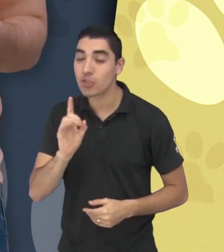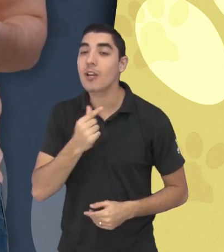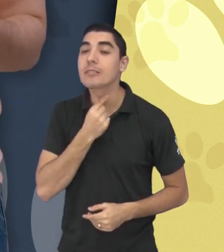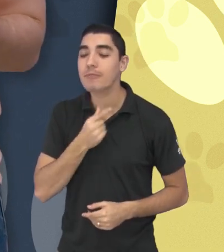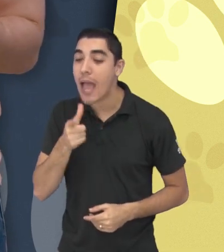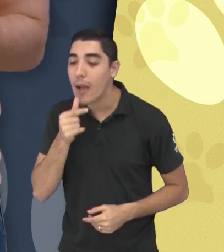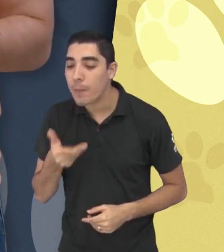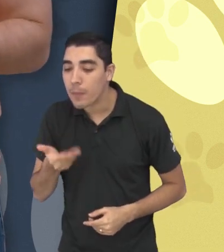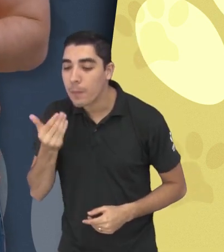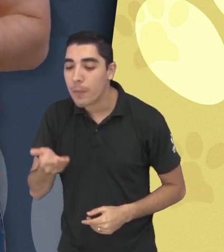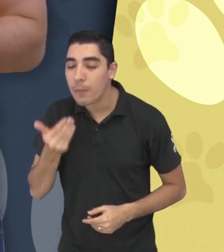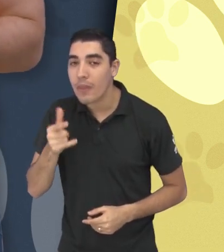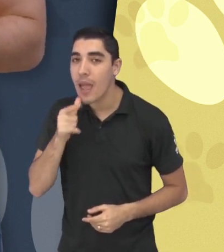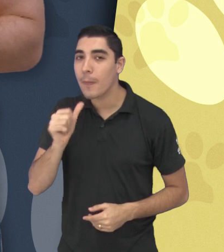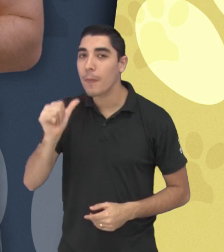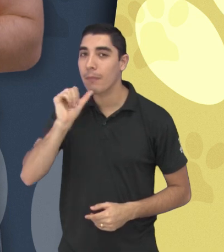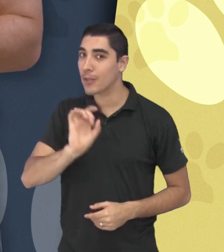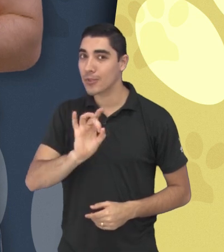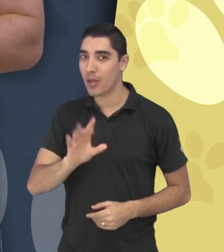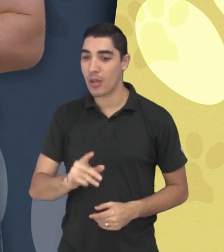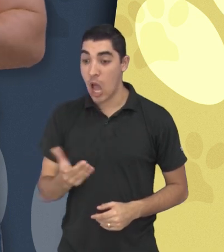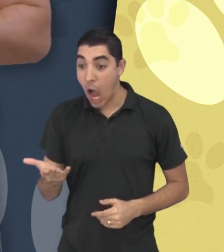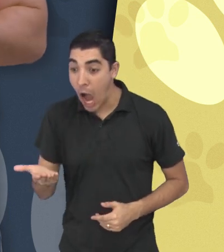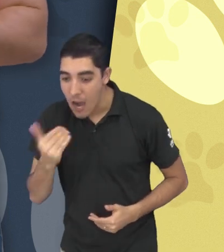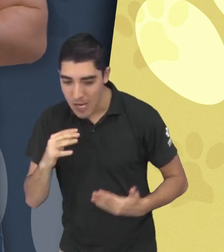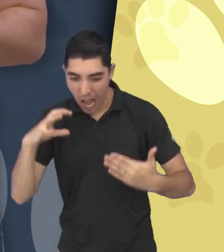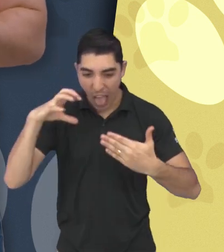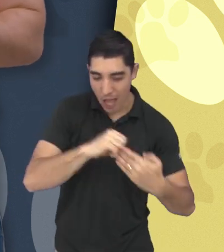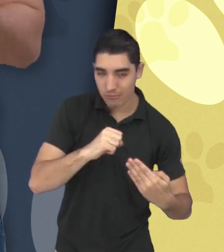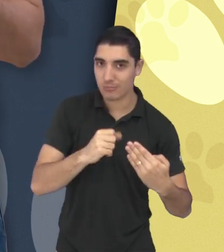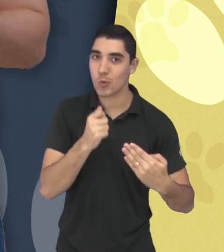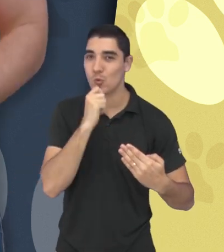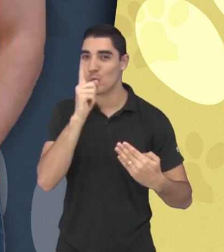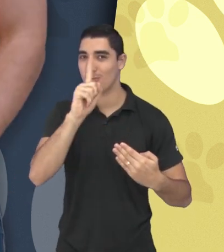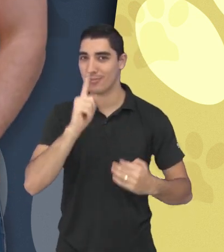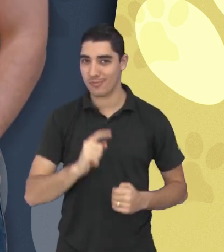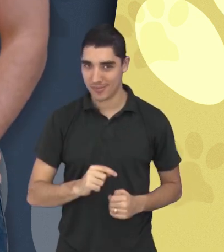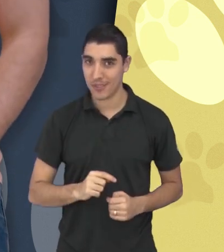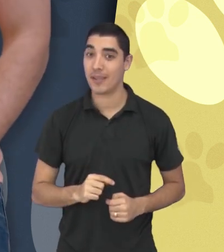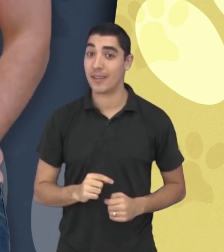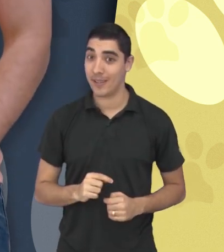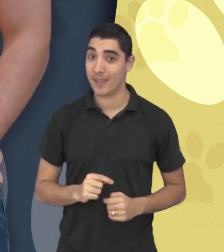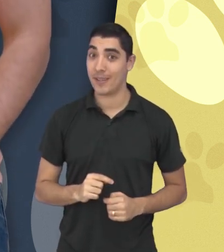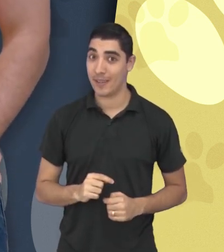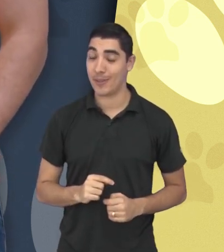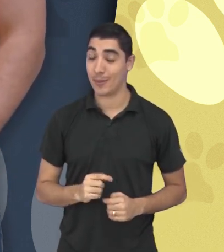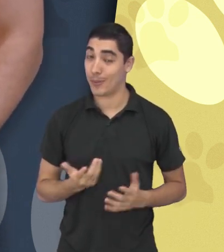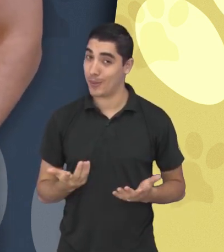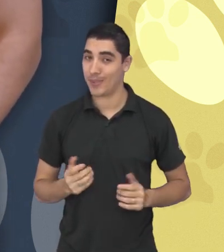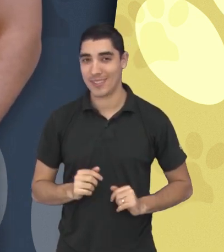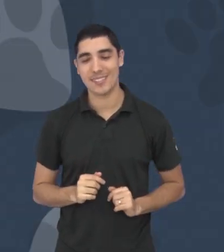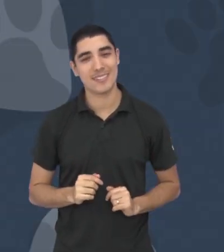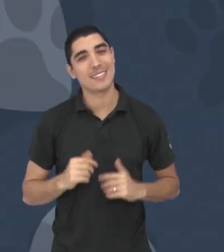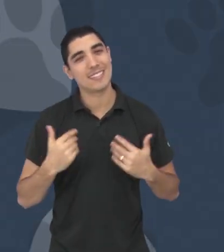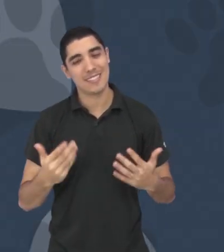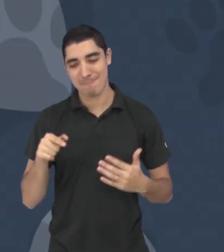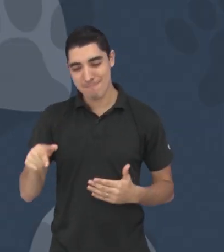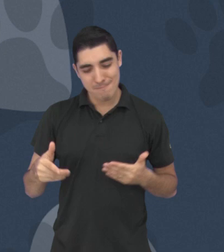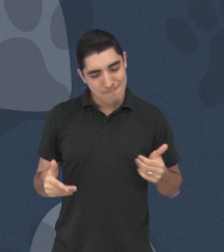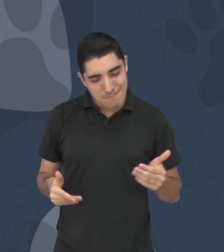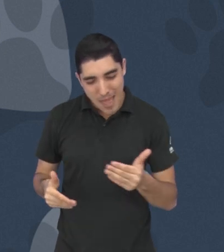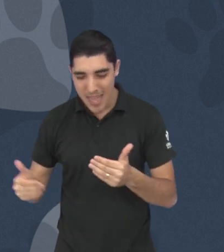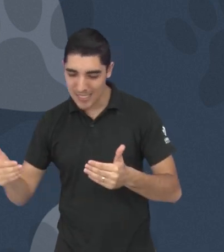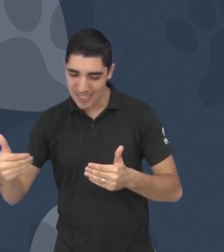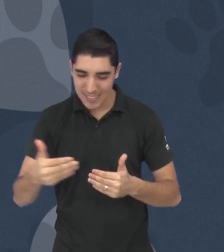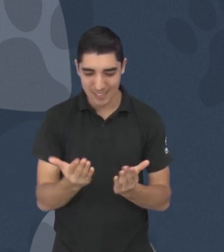fome. Ele só bebeu a água, mas não lanchou ninguém que estava dentro dela. Bom, peixinhos